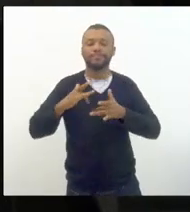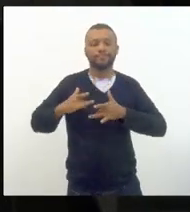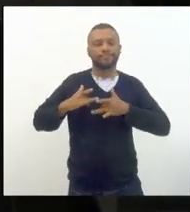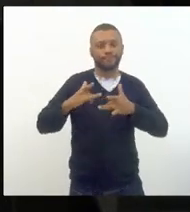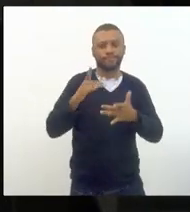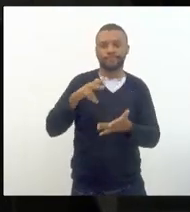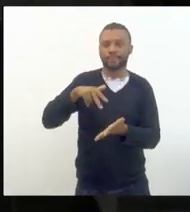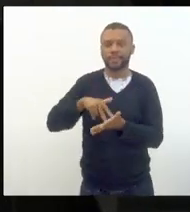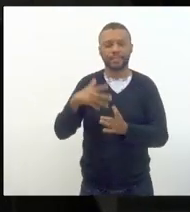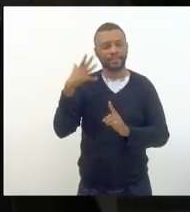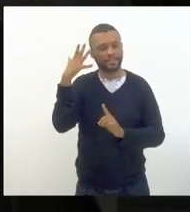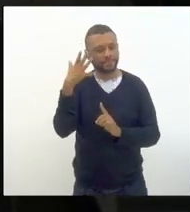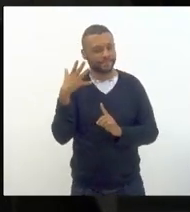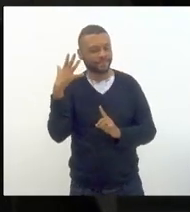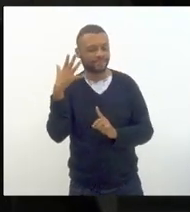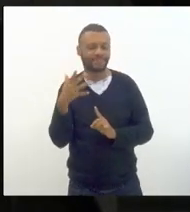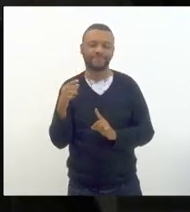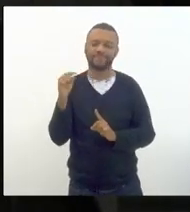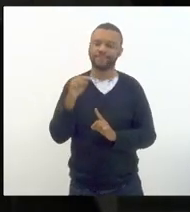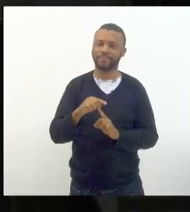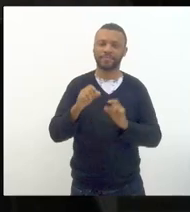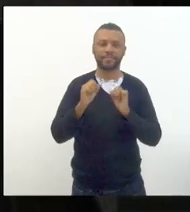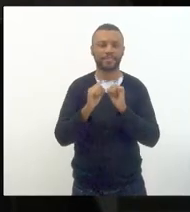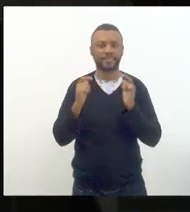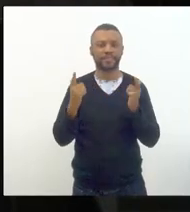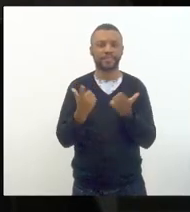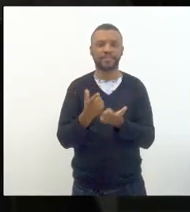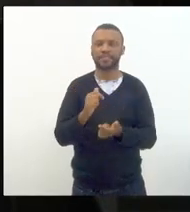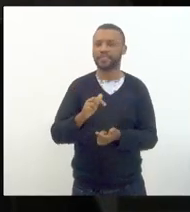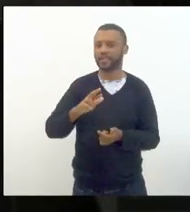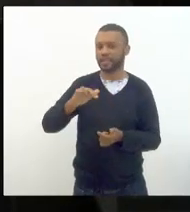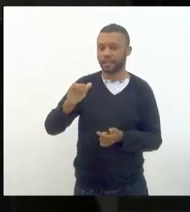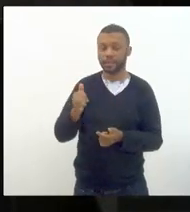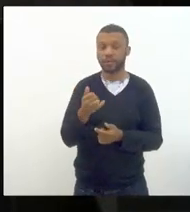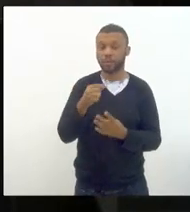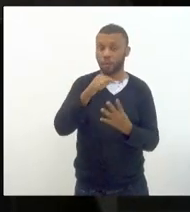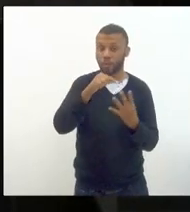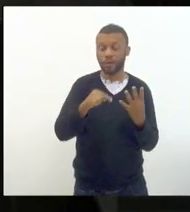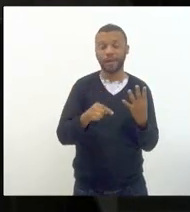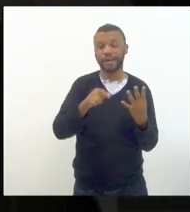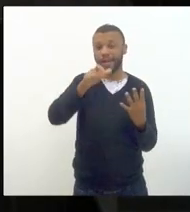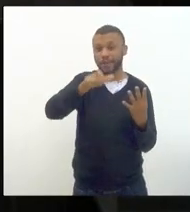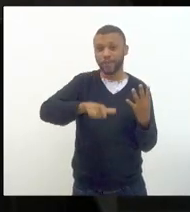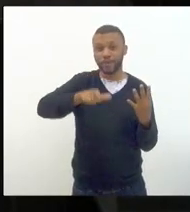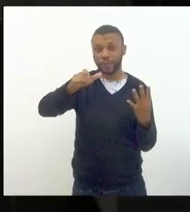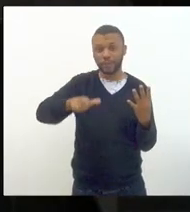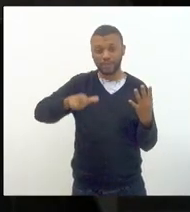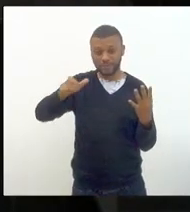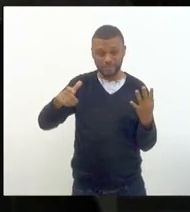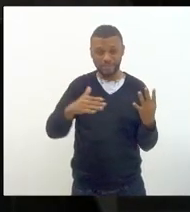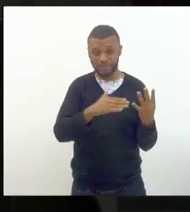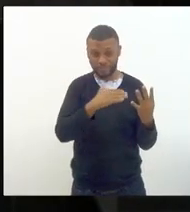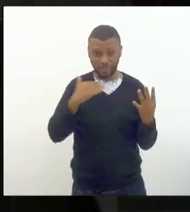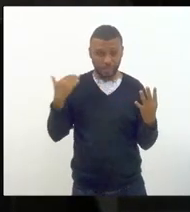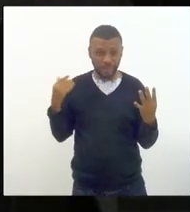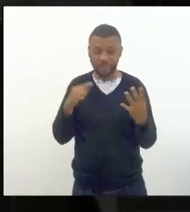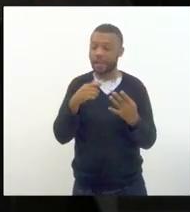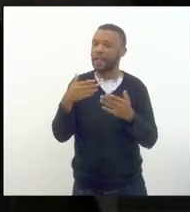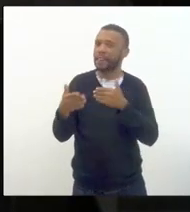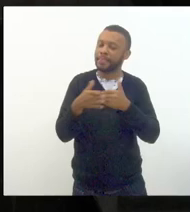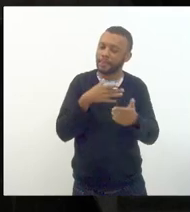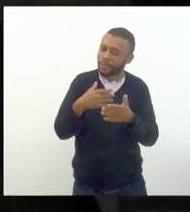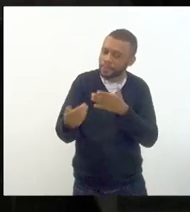aqui da Tribuna da alerj com com quatro perdas que eu quero que publicamente manifestar independentemente